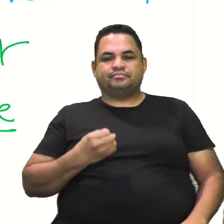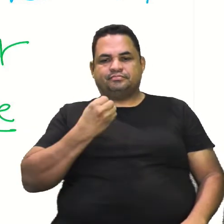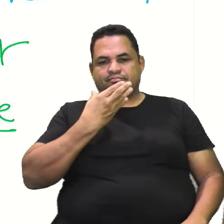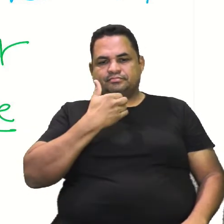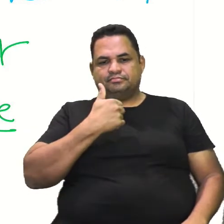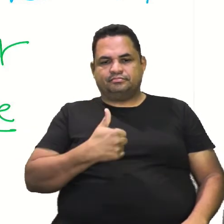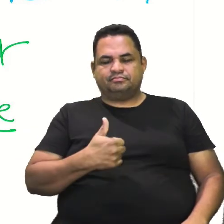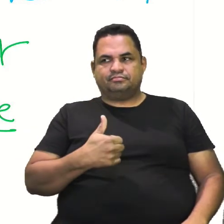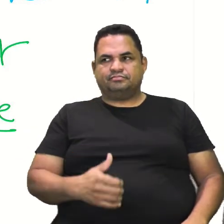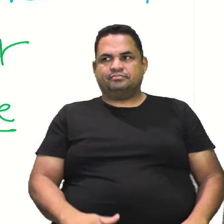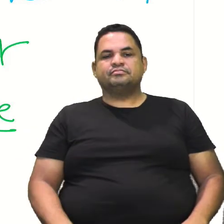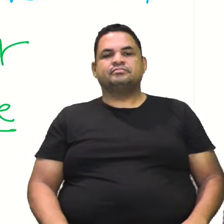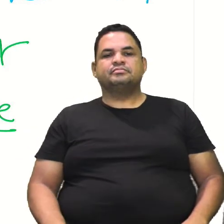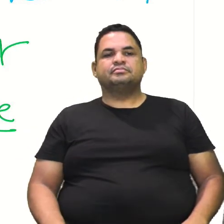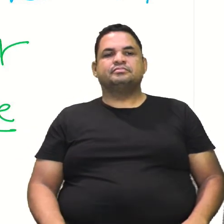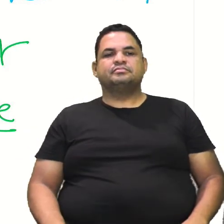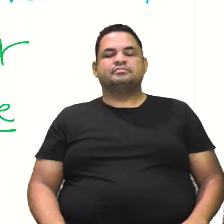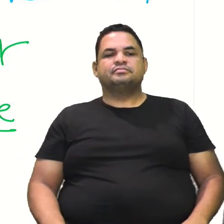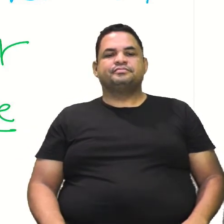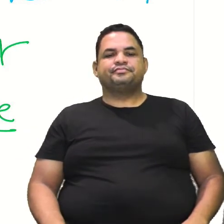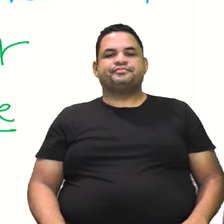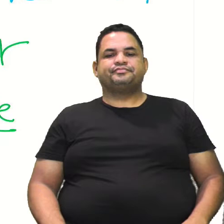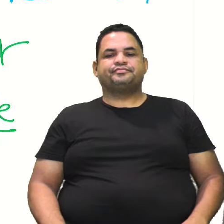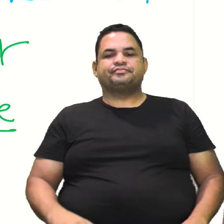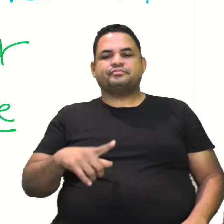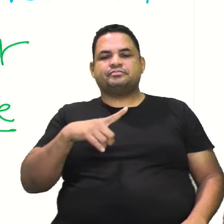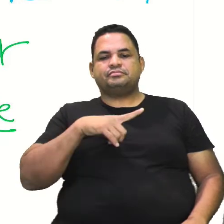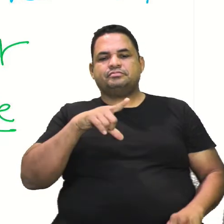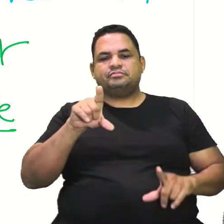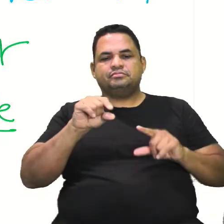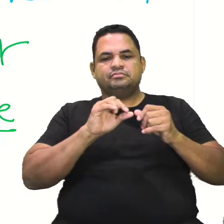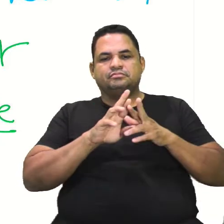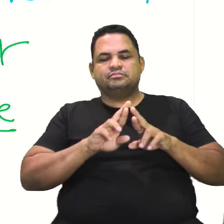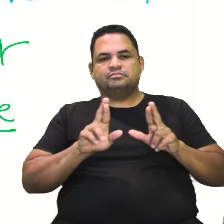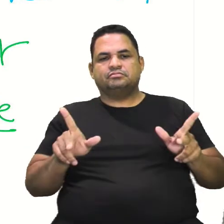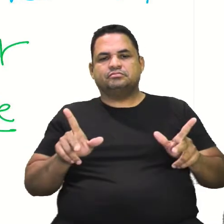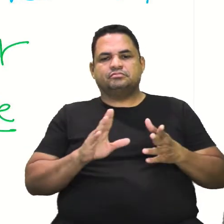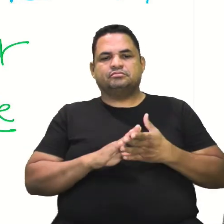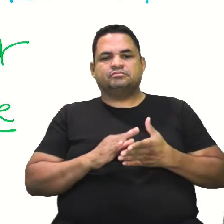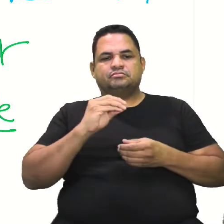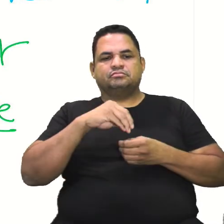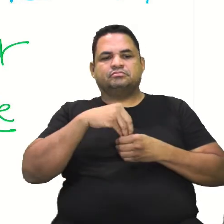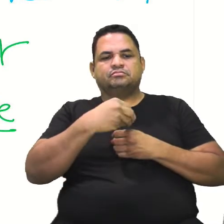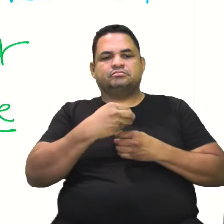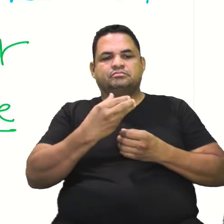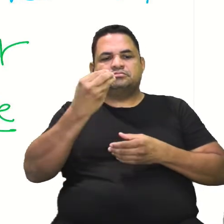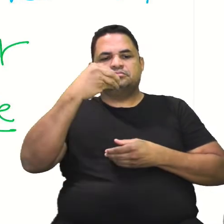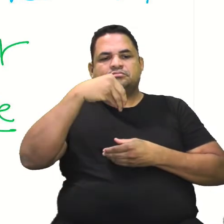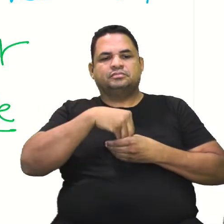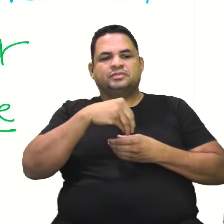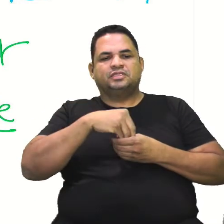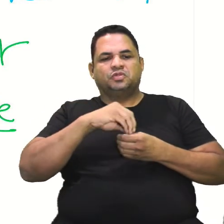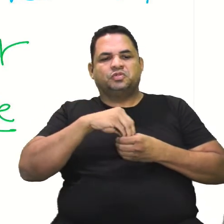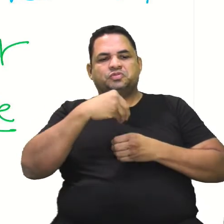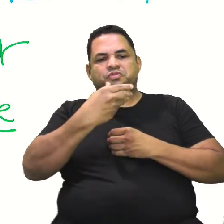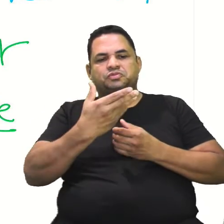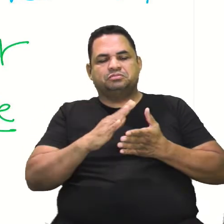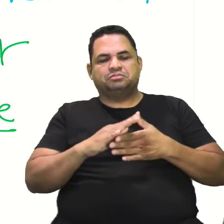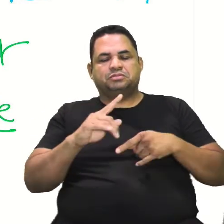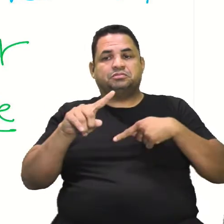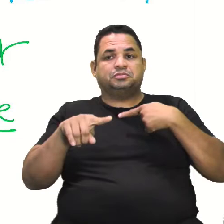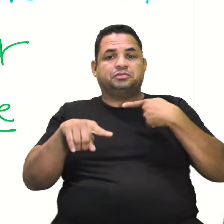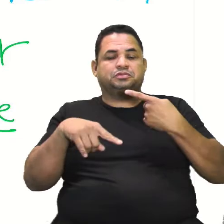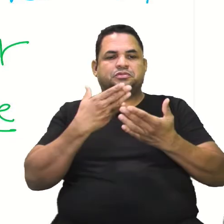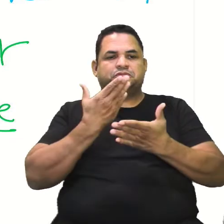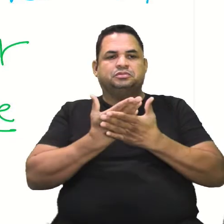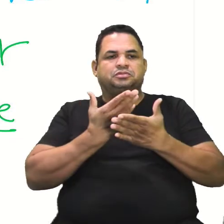tá bom? Beleza. E aí tem umas opções diferentes aqui, né? Interior, concêntrica, isso vocês vão ver nas aulas